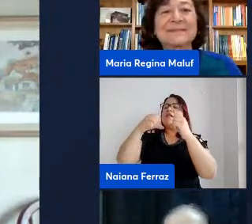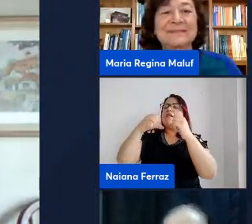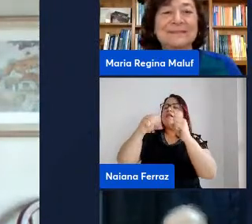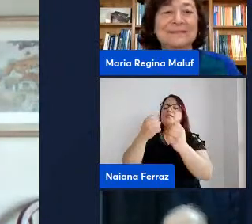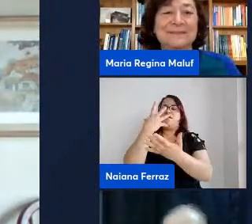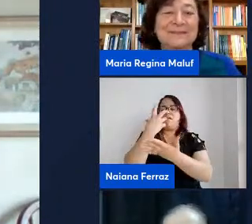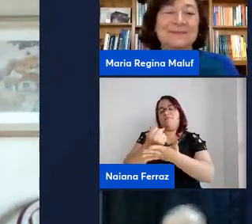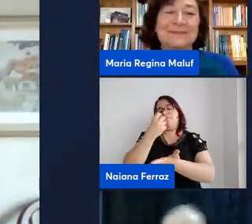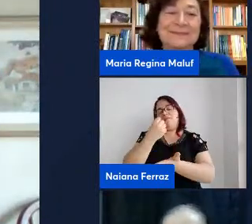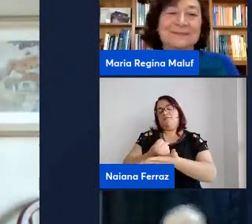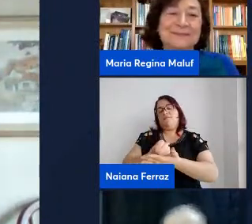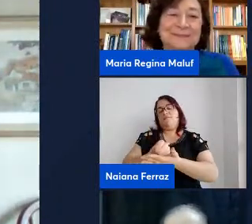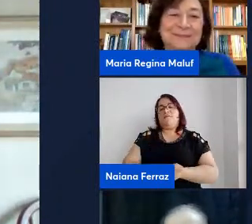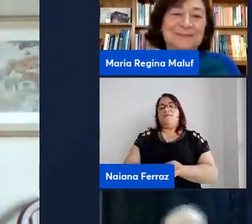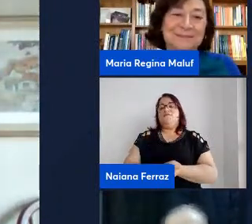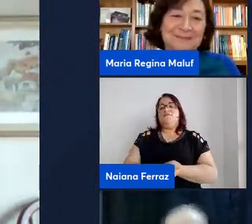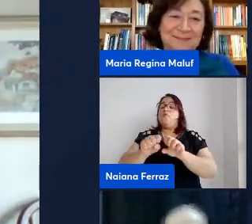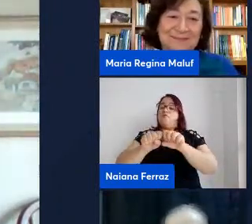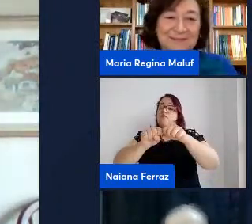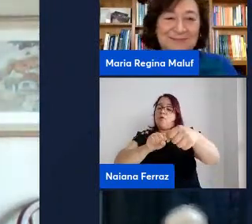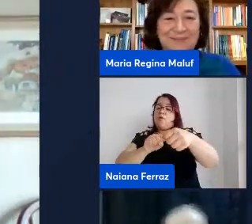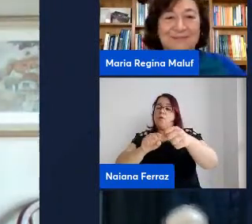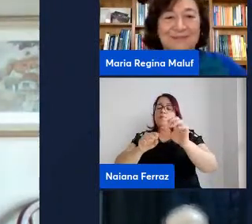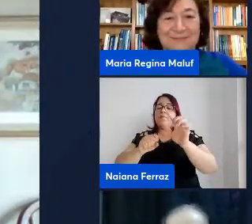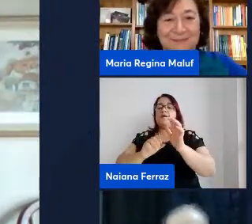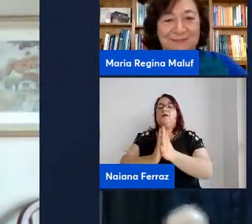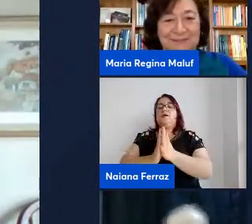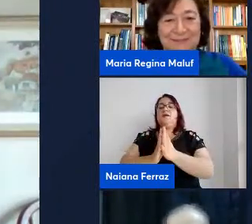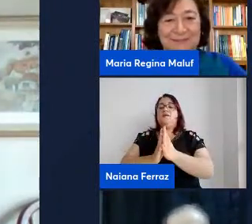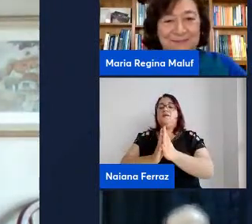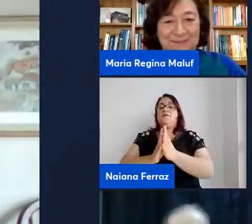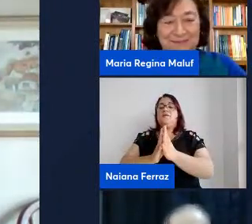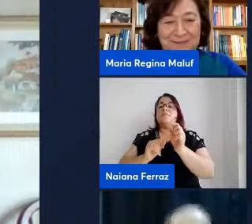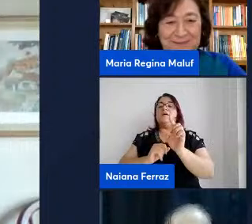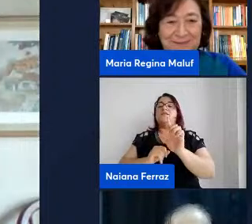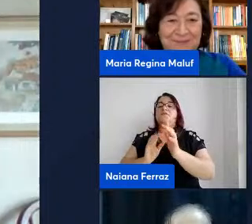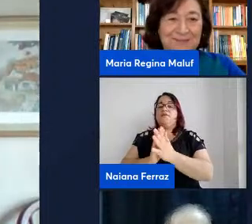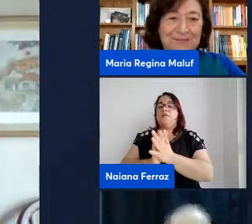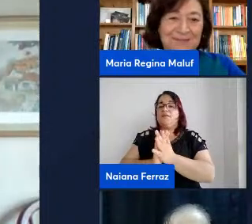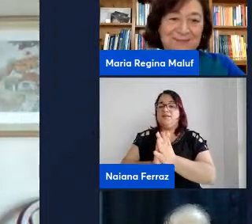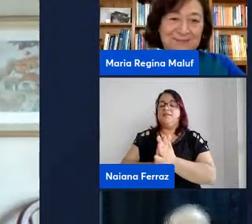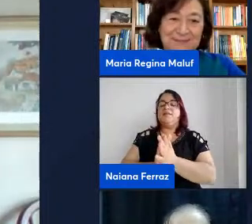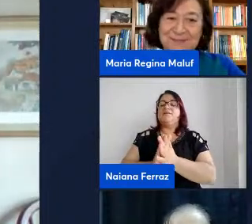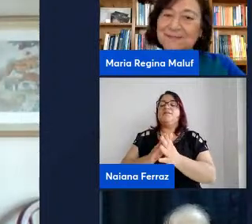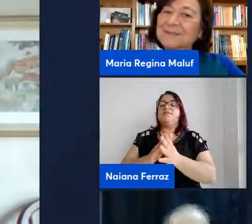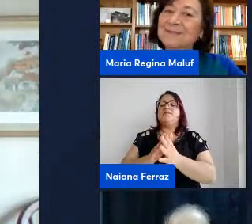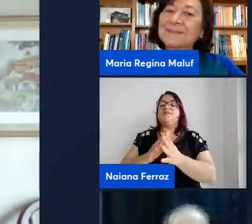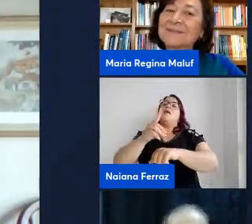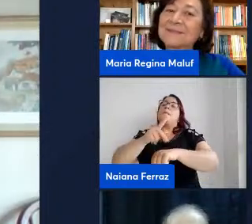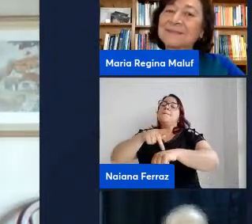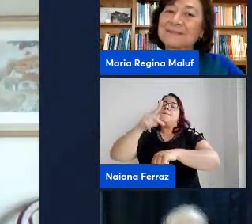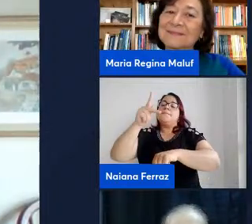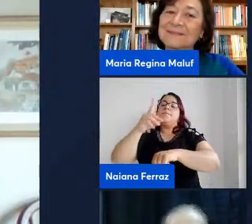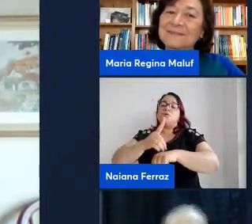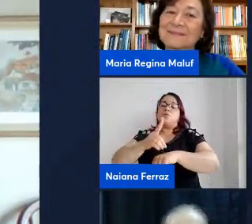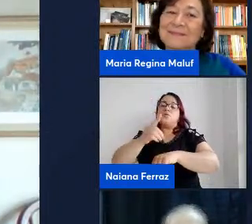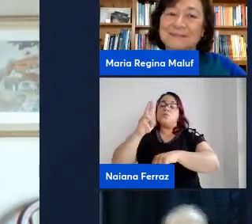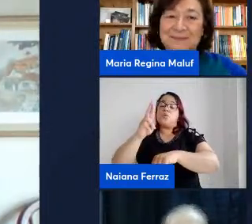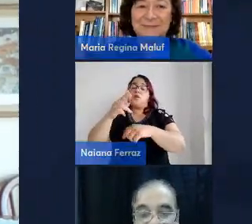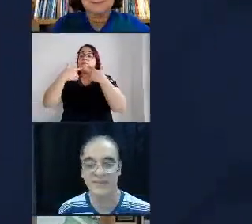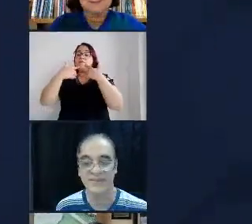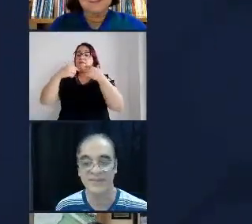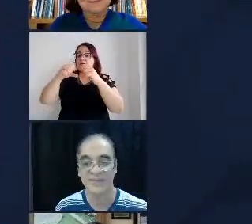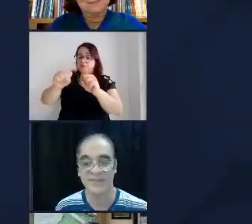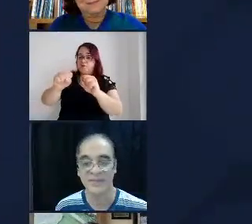Graduado em letras, com mestrado e doutorado em estudos da linguagem, pós-doutorado em linguística, com